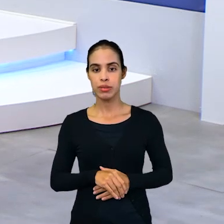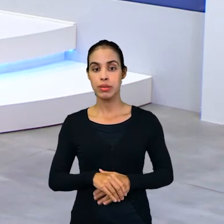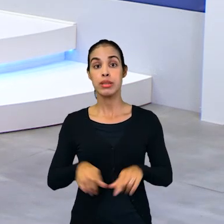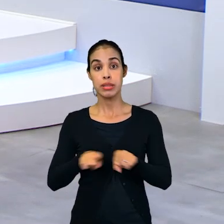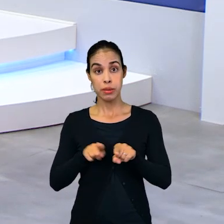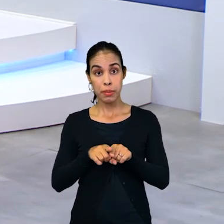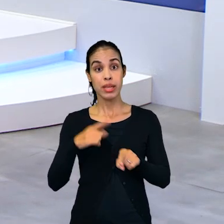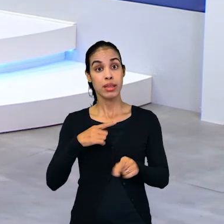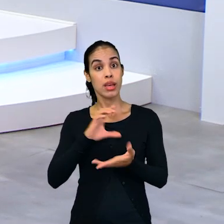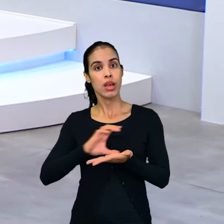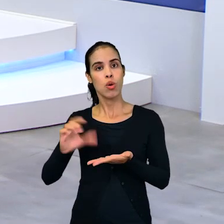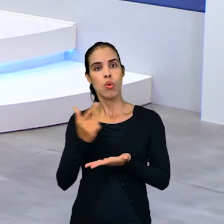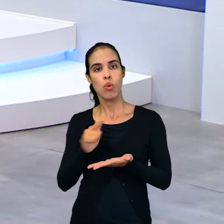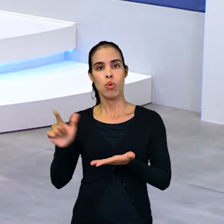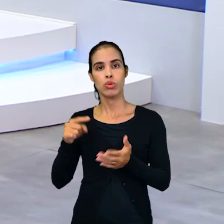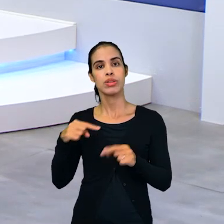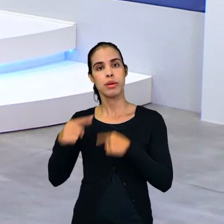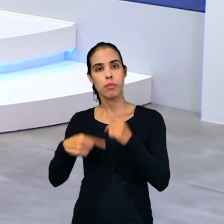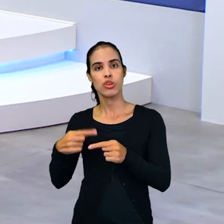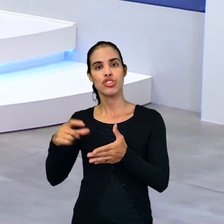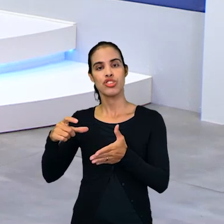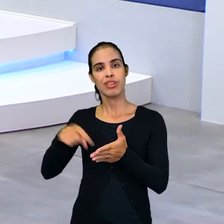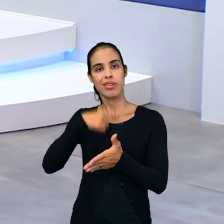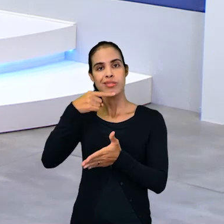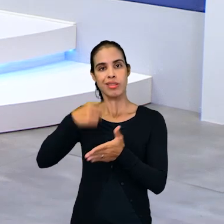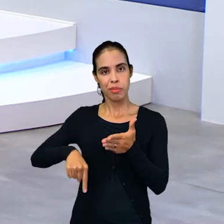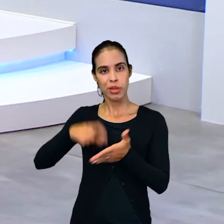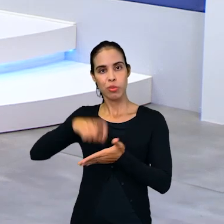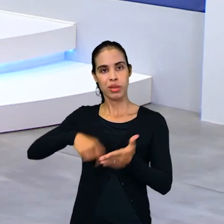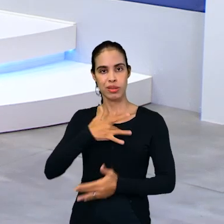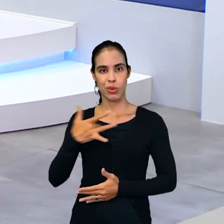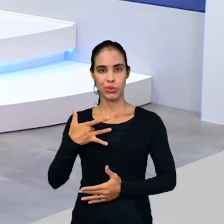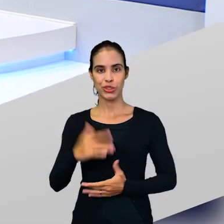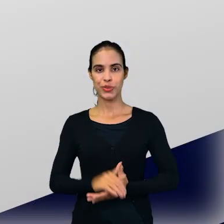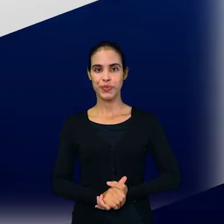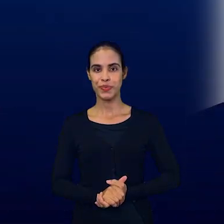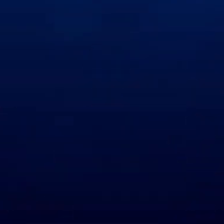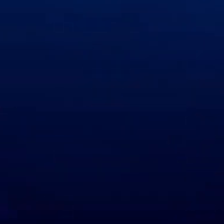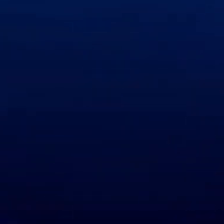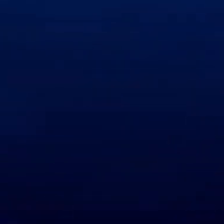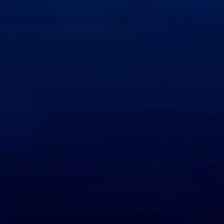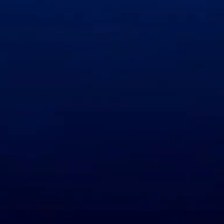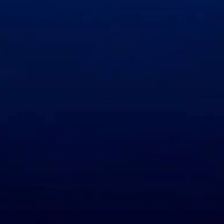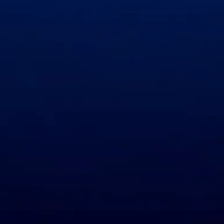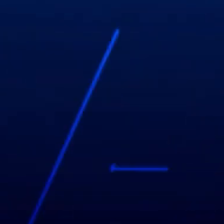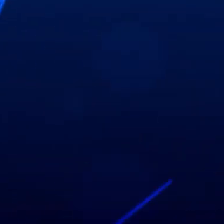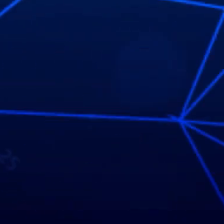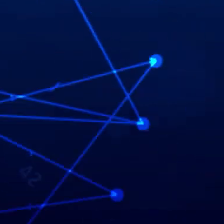por incapacidade permanente deve ser indenizada após cancelamento de plano de saúde.